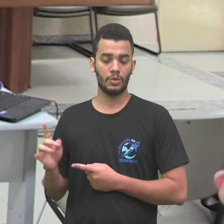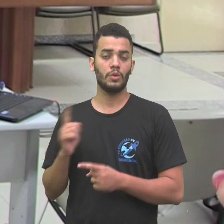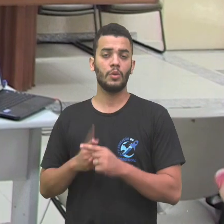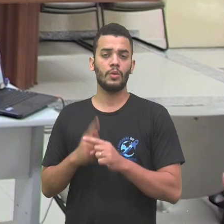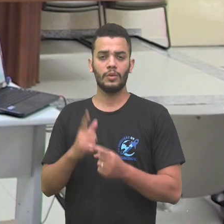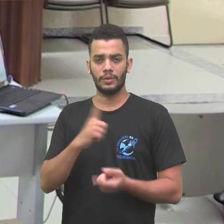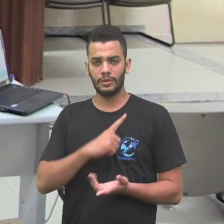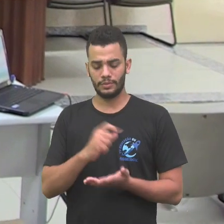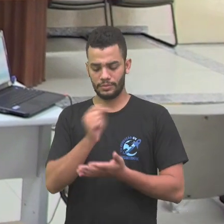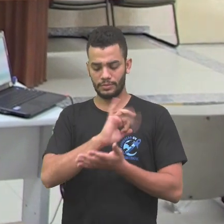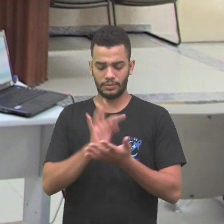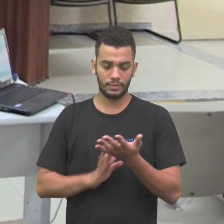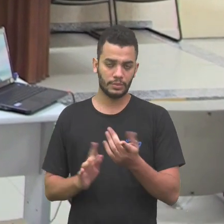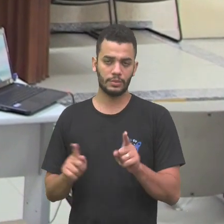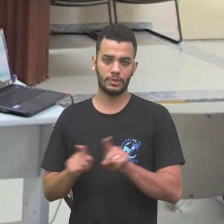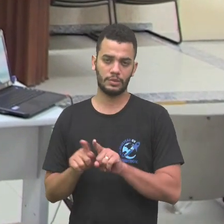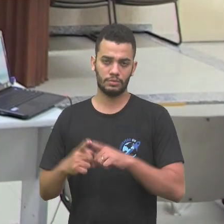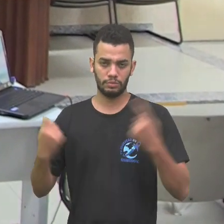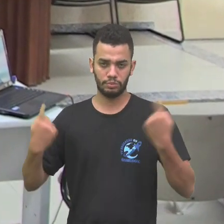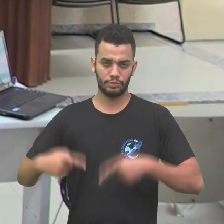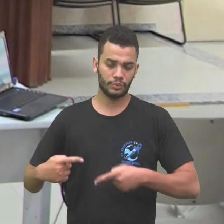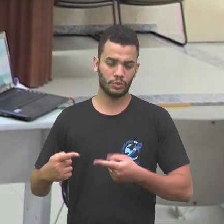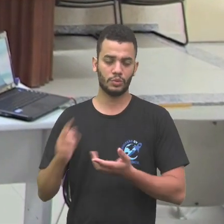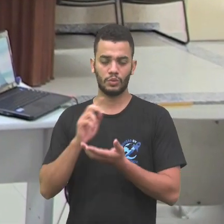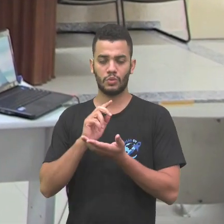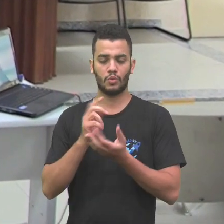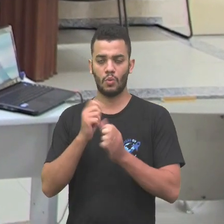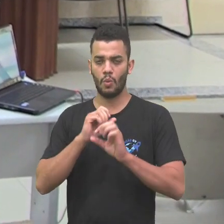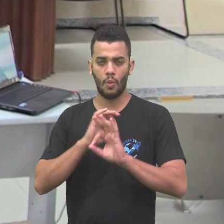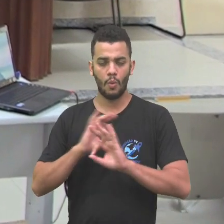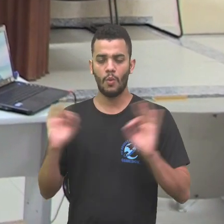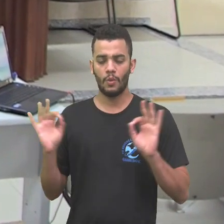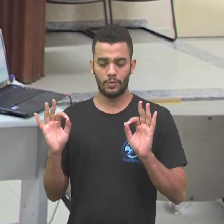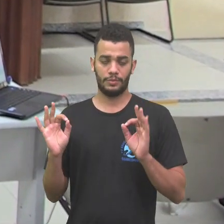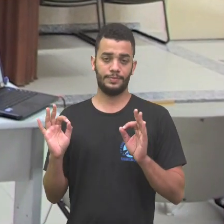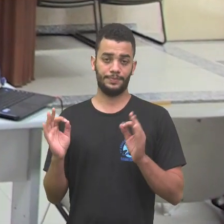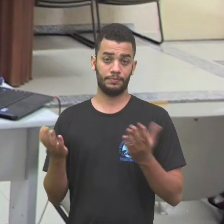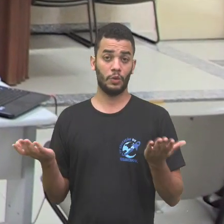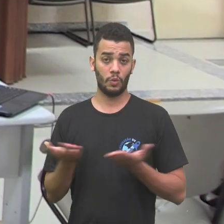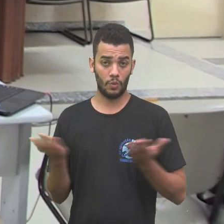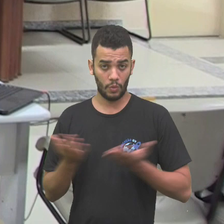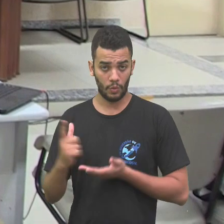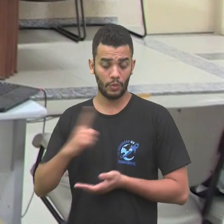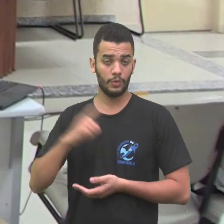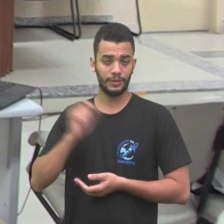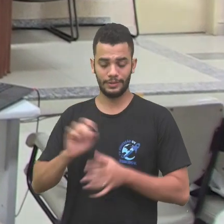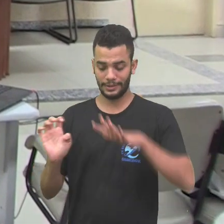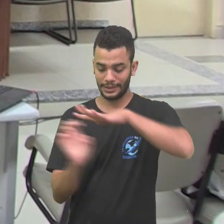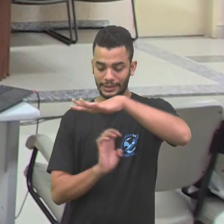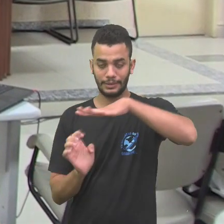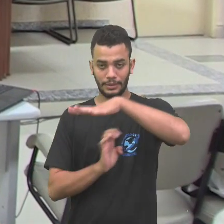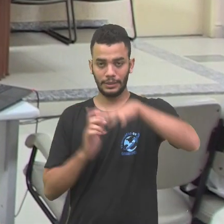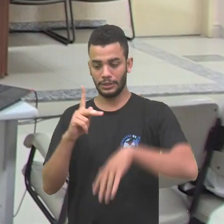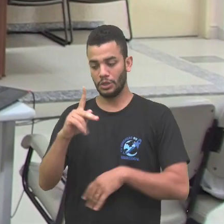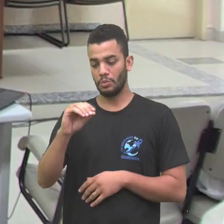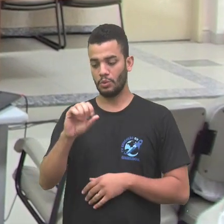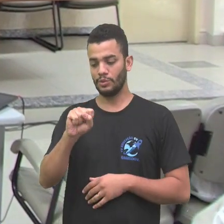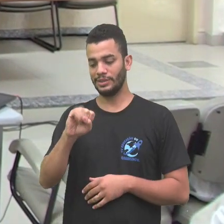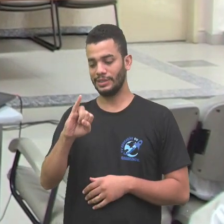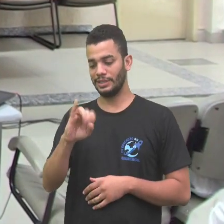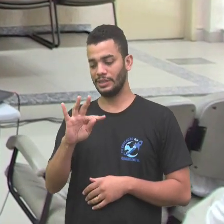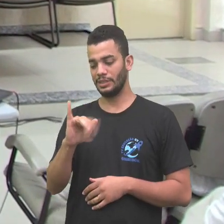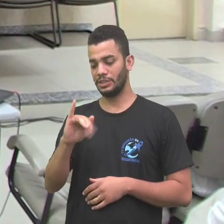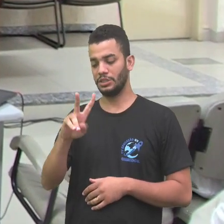educacionais. Somos referências pela Positivo, que é a produtora da mesa em todo o território nacional, e essa premiação hoje